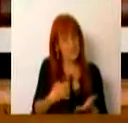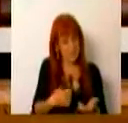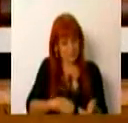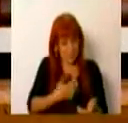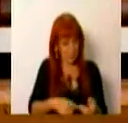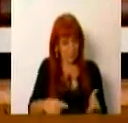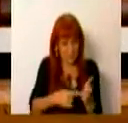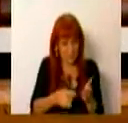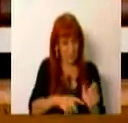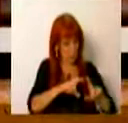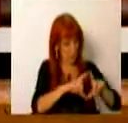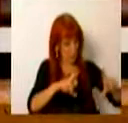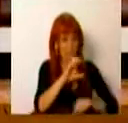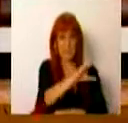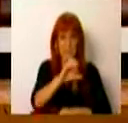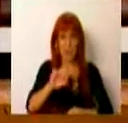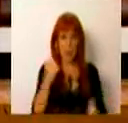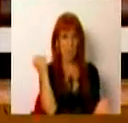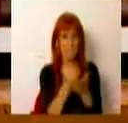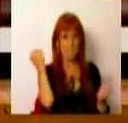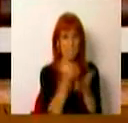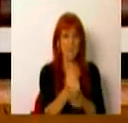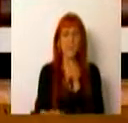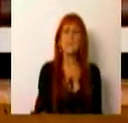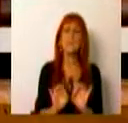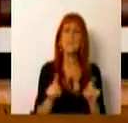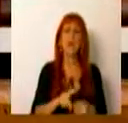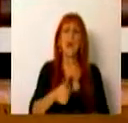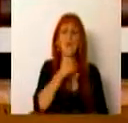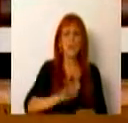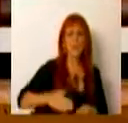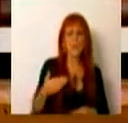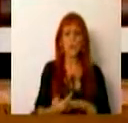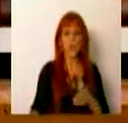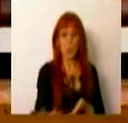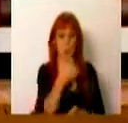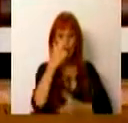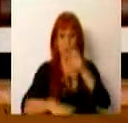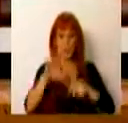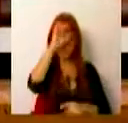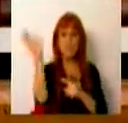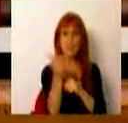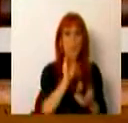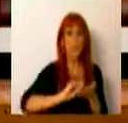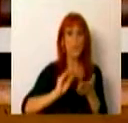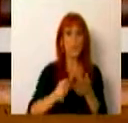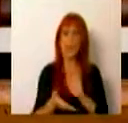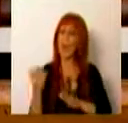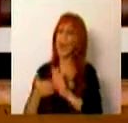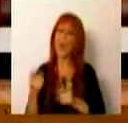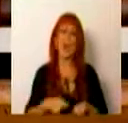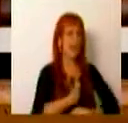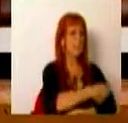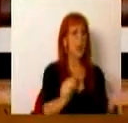de cidadão ou de um passaporte. Tal como a decisão de reforçar os recursos humanos dos consulados, agilizar a